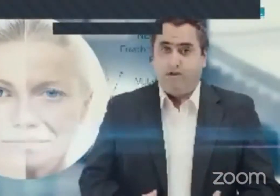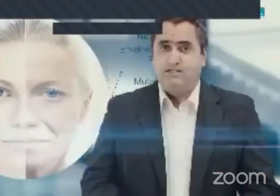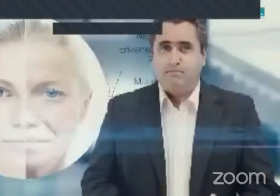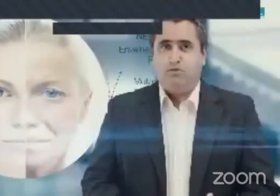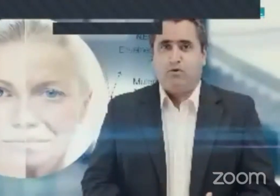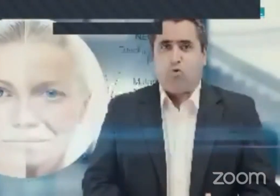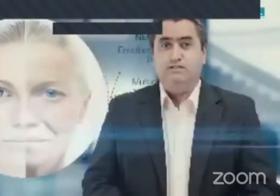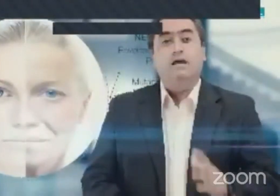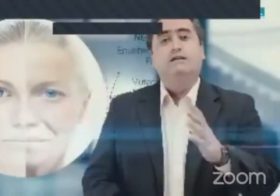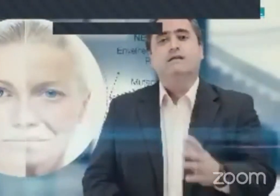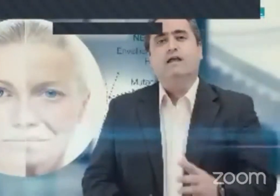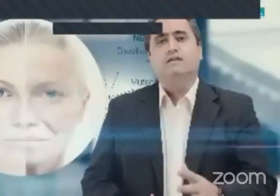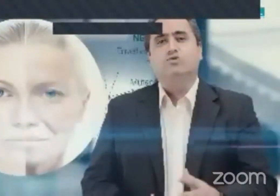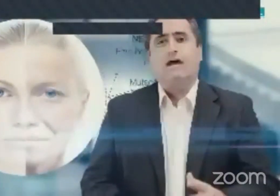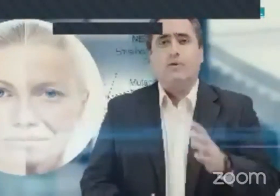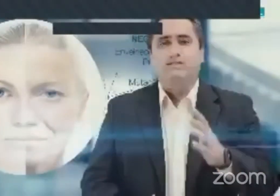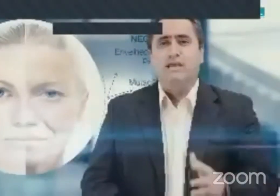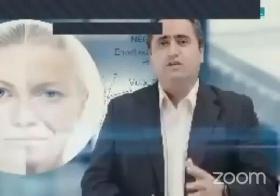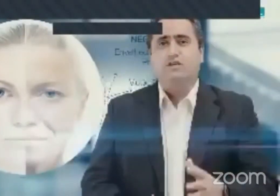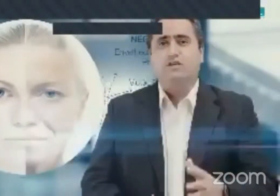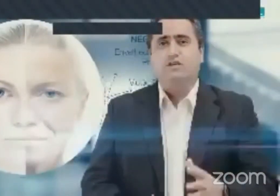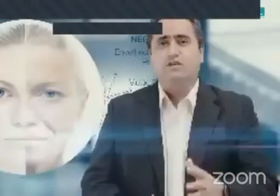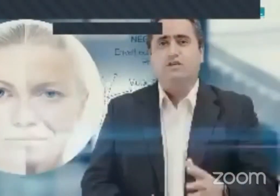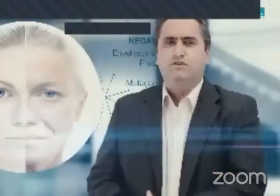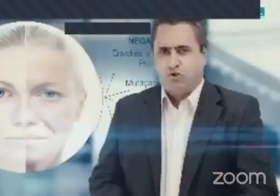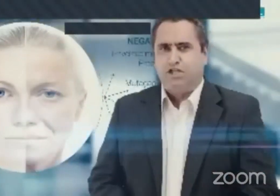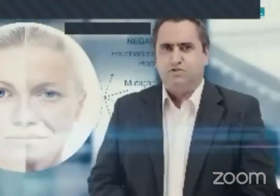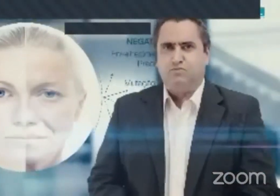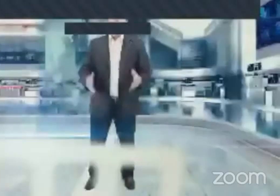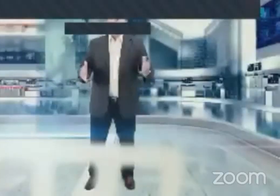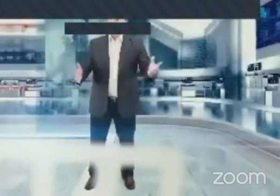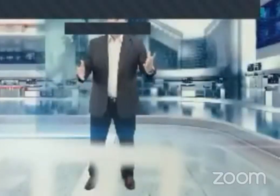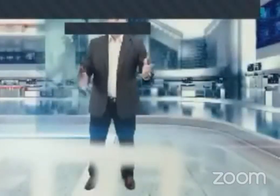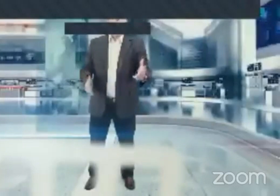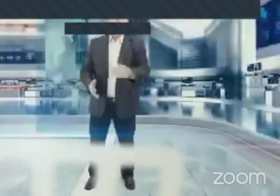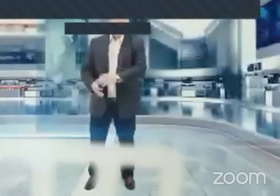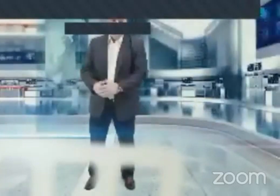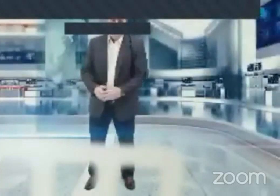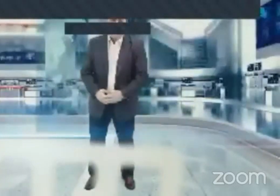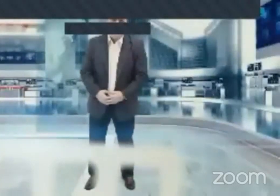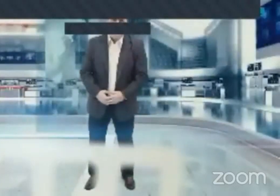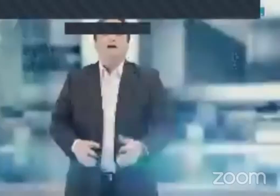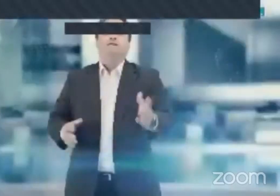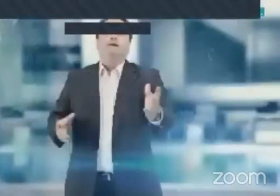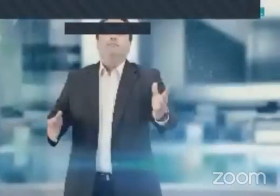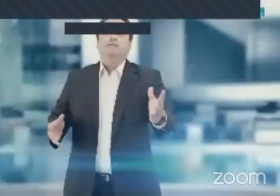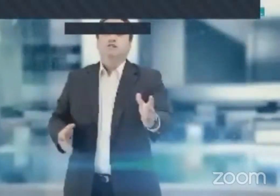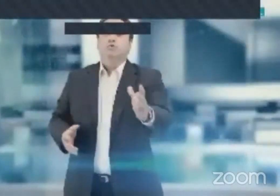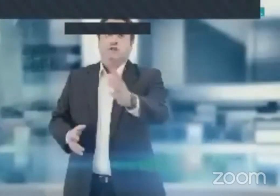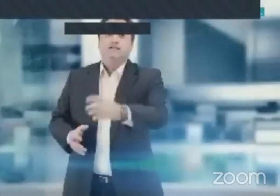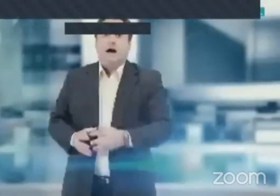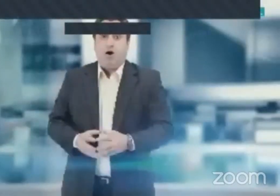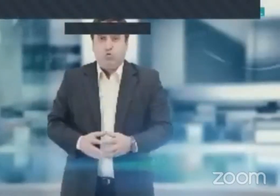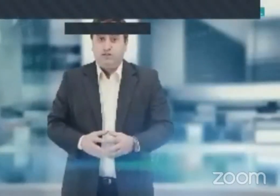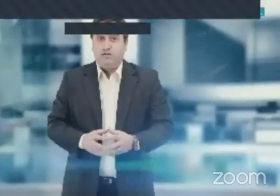causa do envelhecimento precoce está relacionada ao excesso de radicais livres no organismo. E como combater tudo isso então? Seria